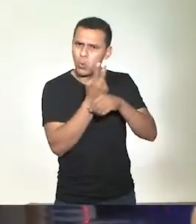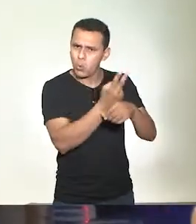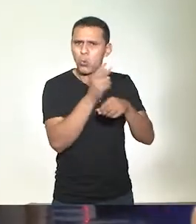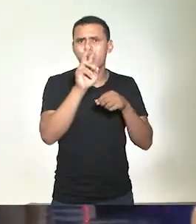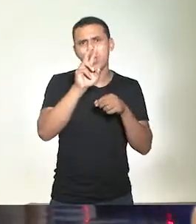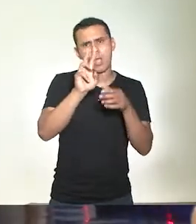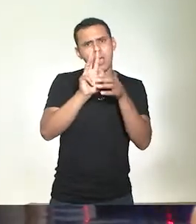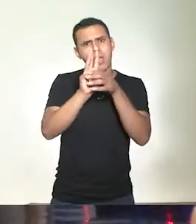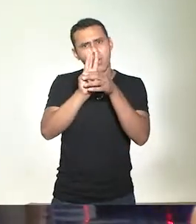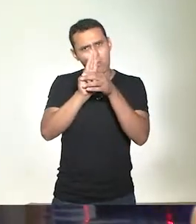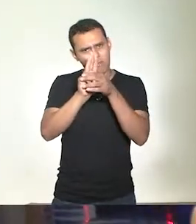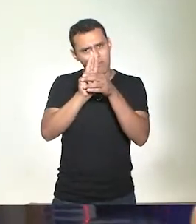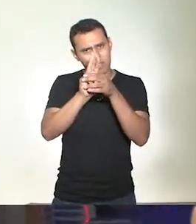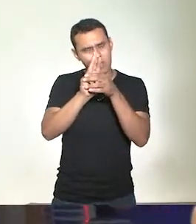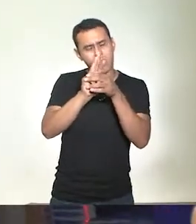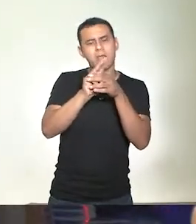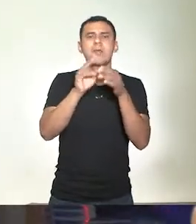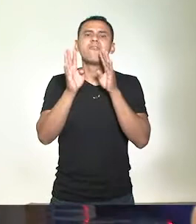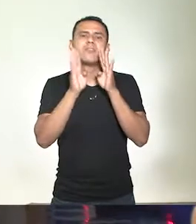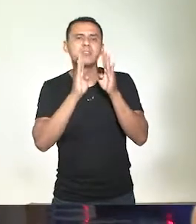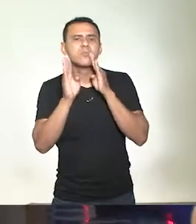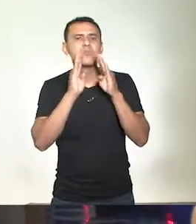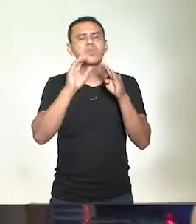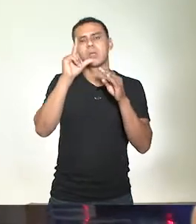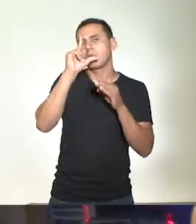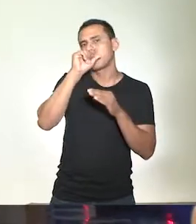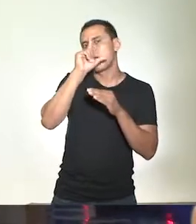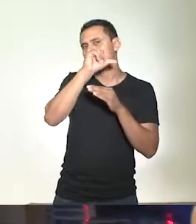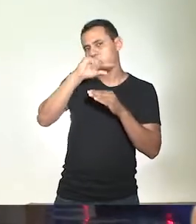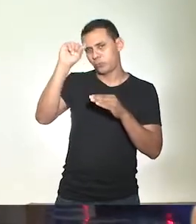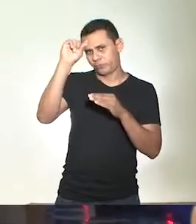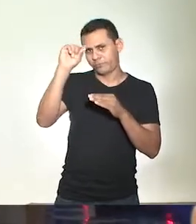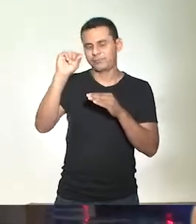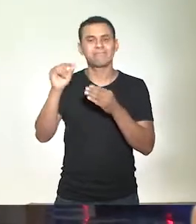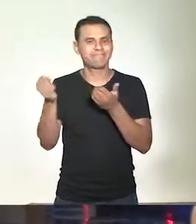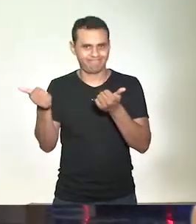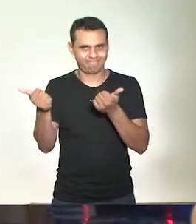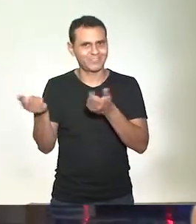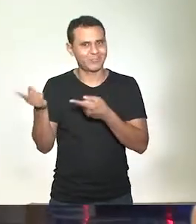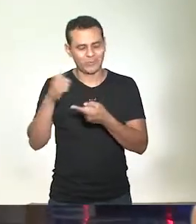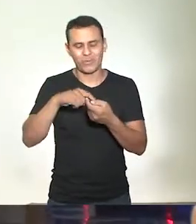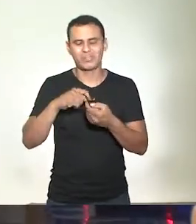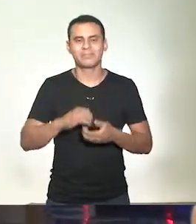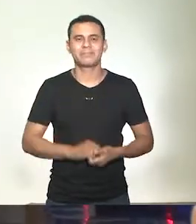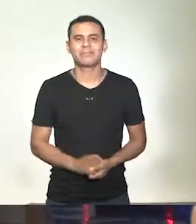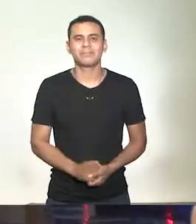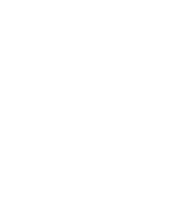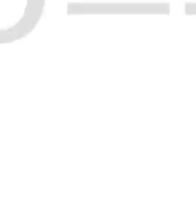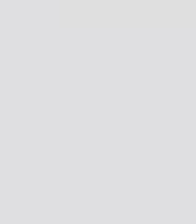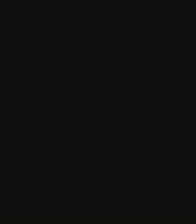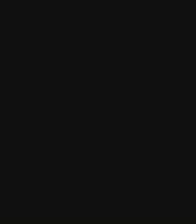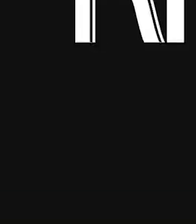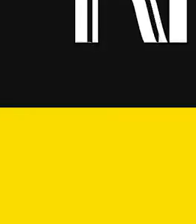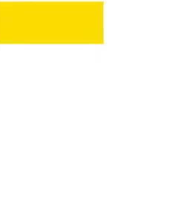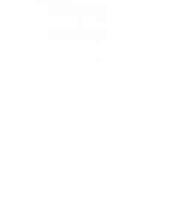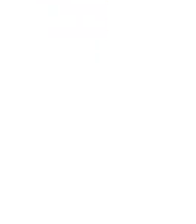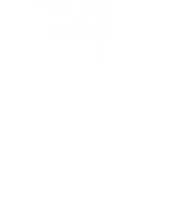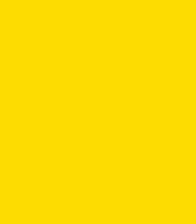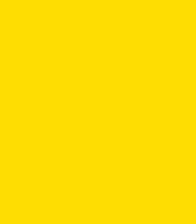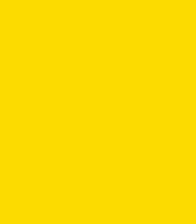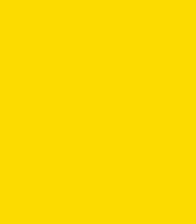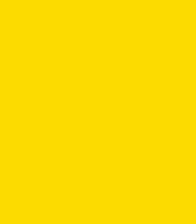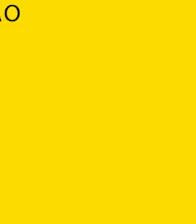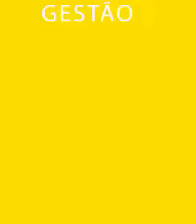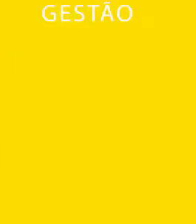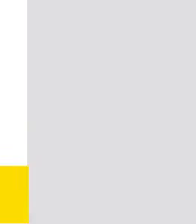redes sociais procure o FR oficial no Instagram no Facebook ou no Twitter nós vamos a um breve intervalo e voltamos já